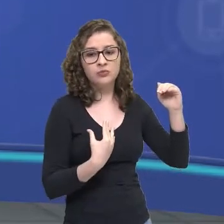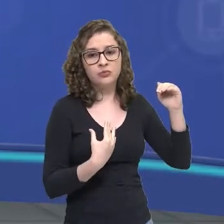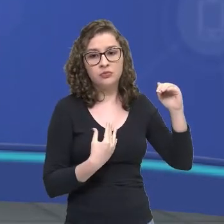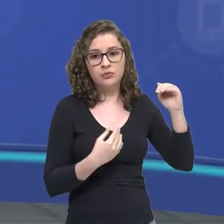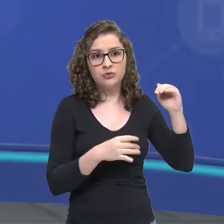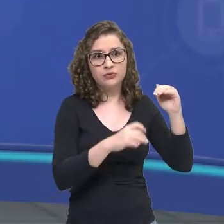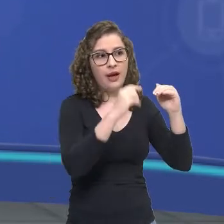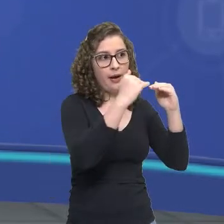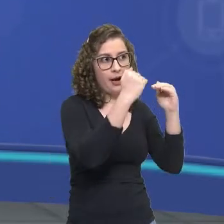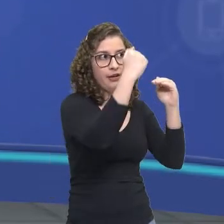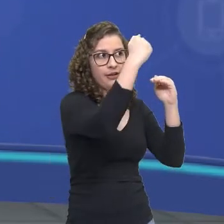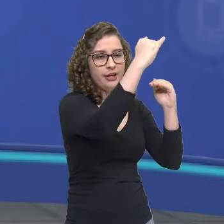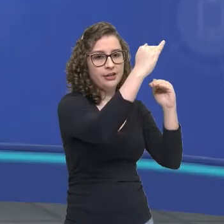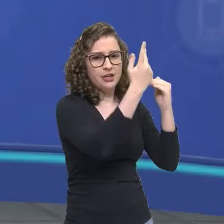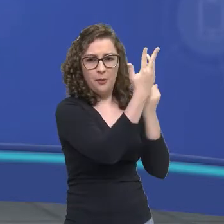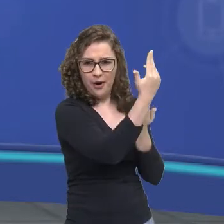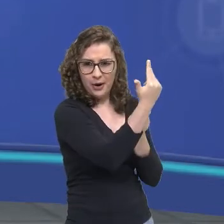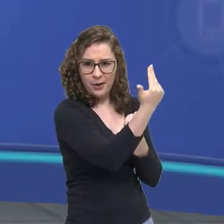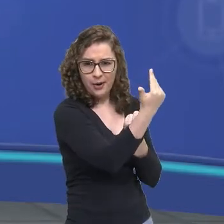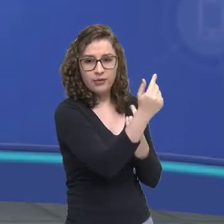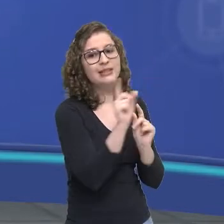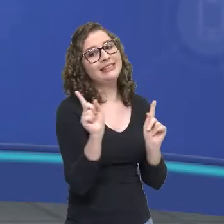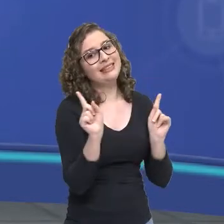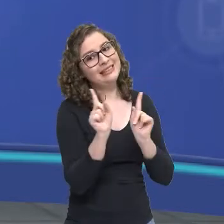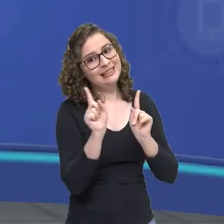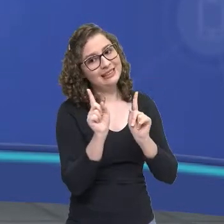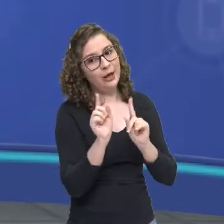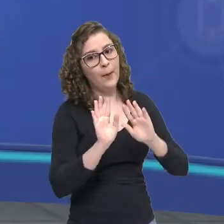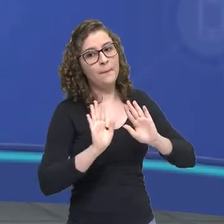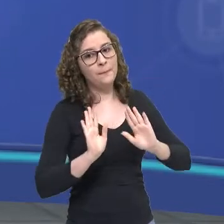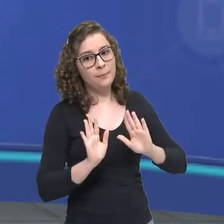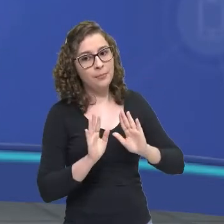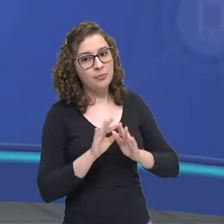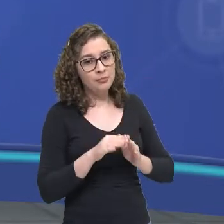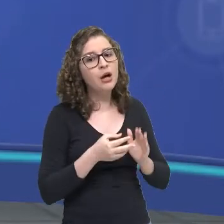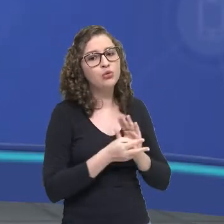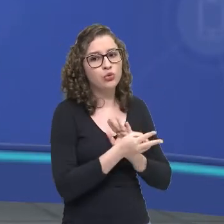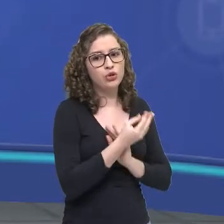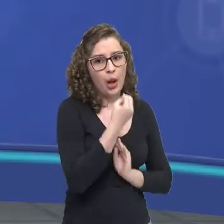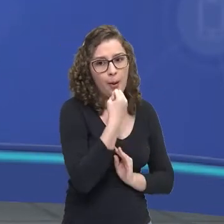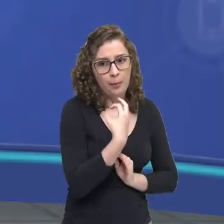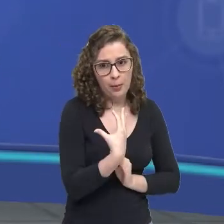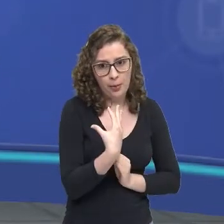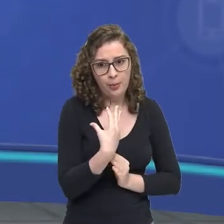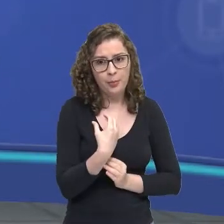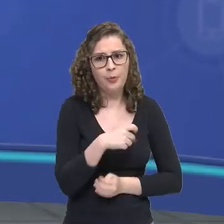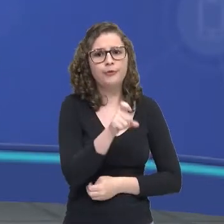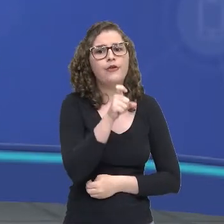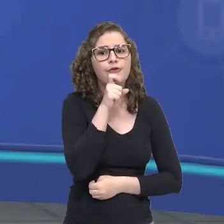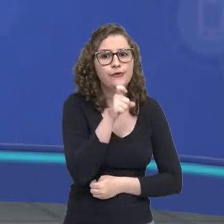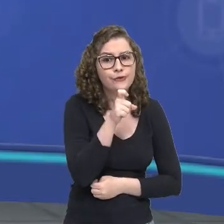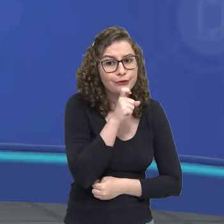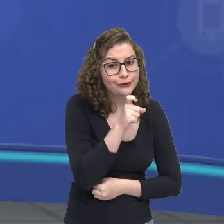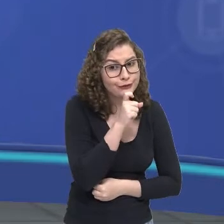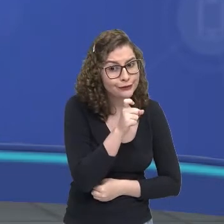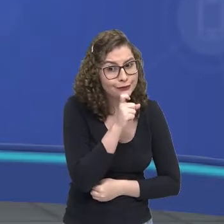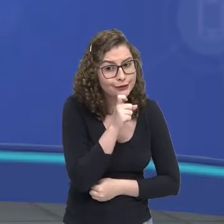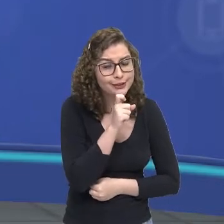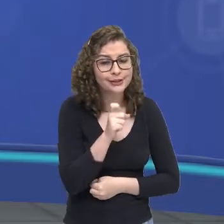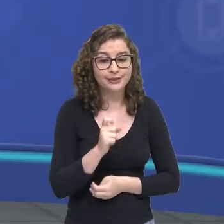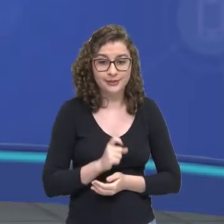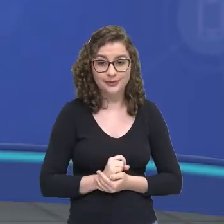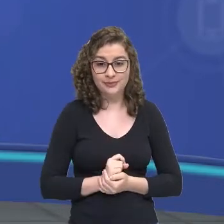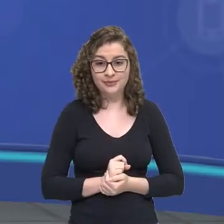um congelador, mas ela ainda consegue, né, fazer com que esse alimento fique bem frio, né, com uma temperatura